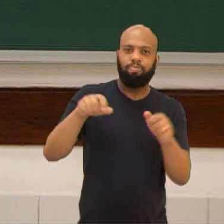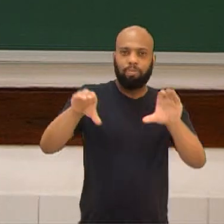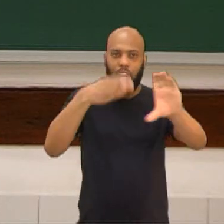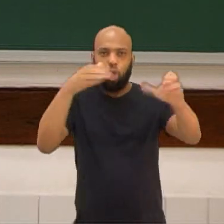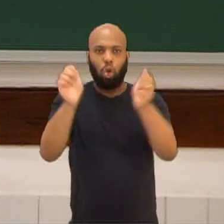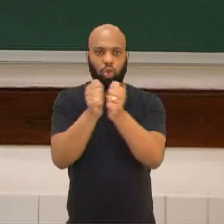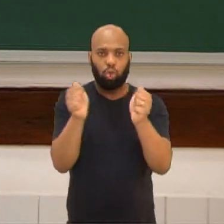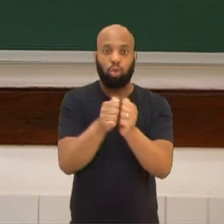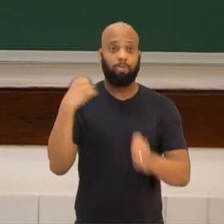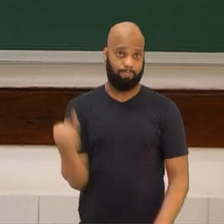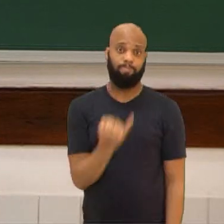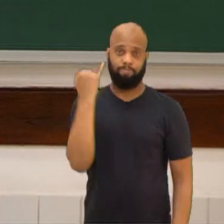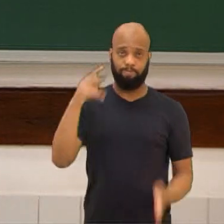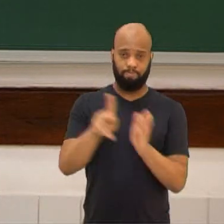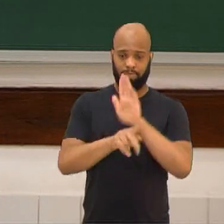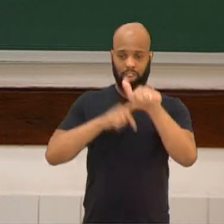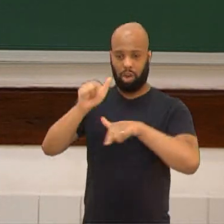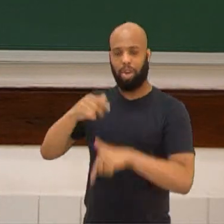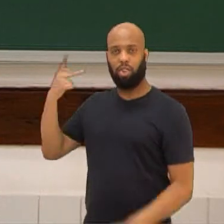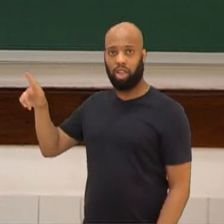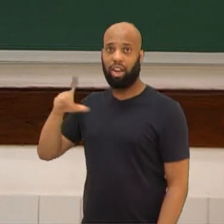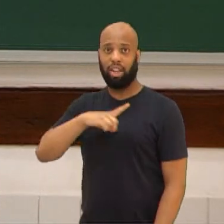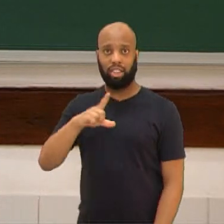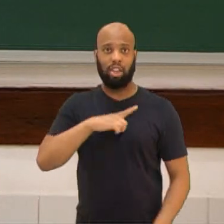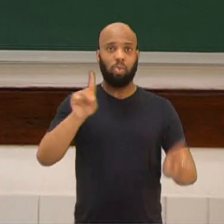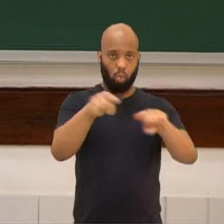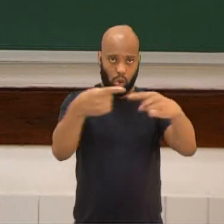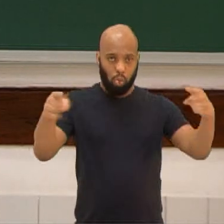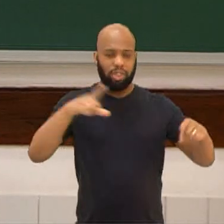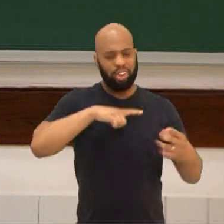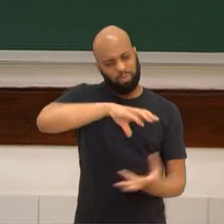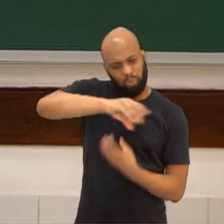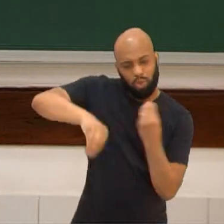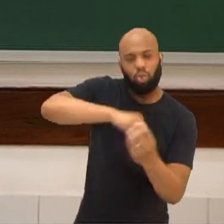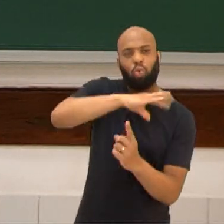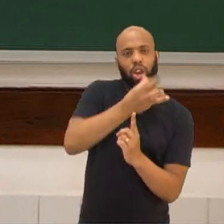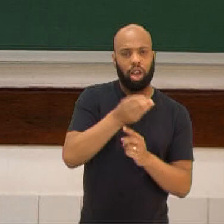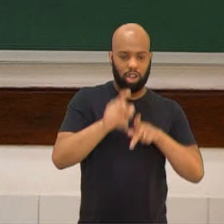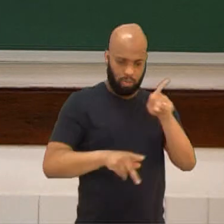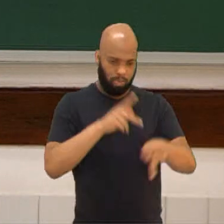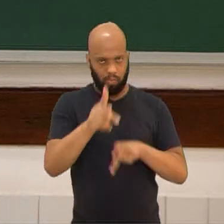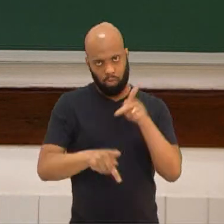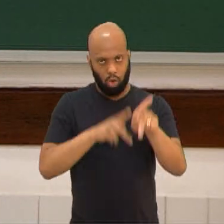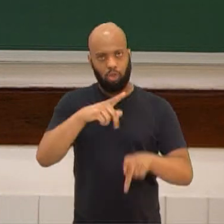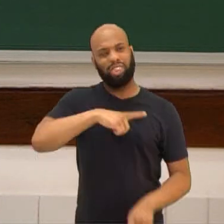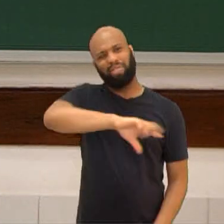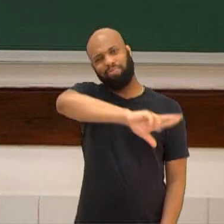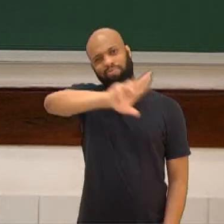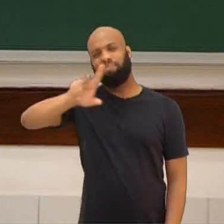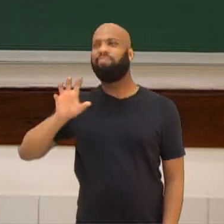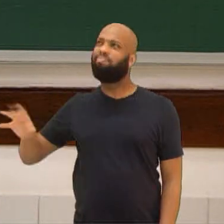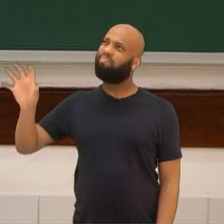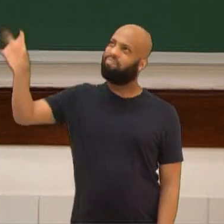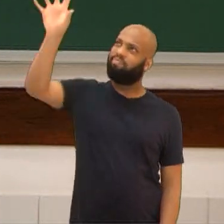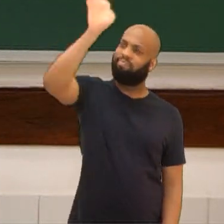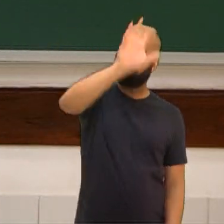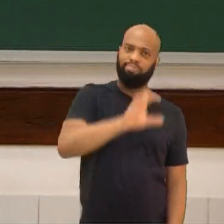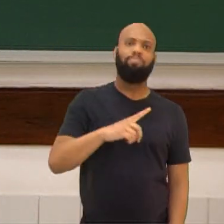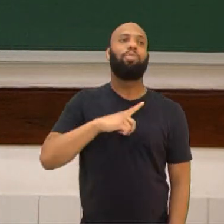vai ser importante para o trabalho dele. Ele vai ter uma música erudita com essa mistura da arte popular de várias regiões do Brasil.